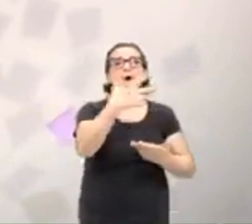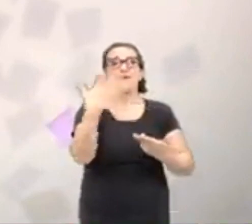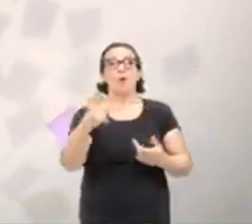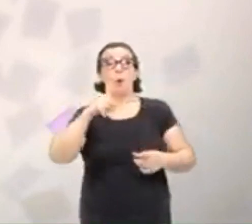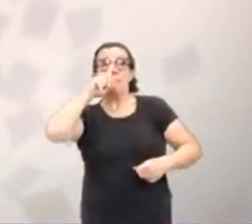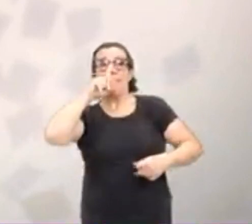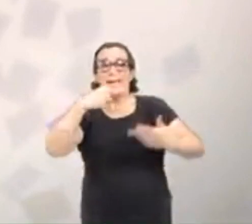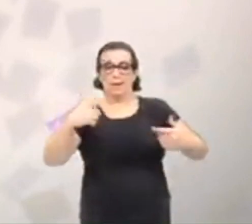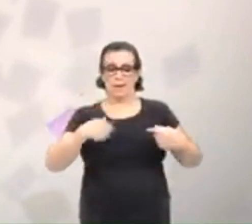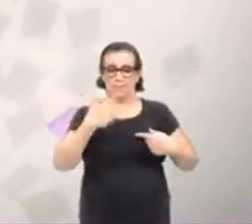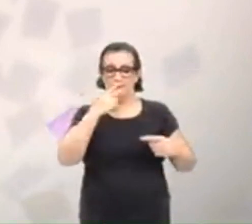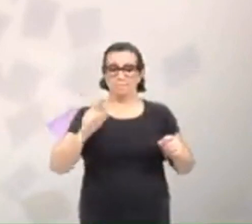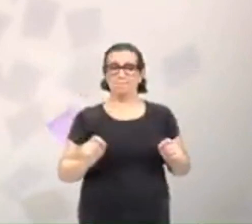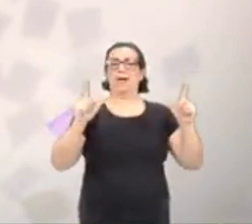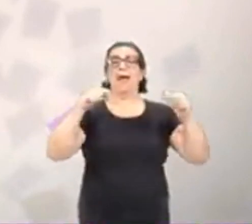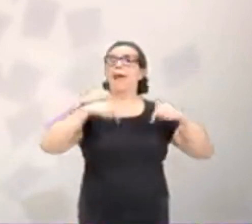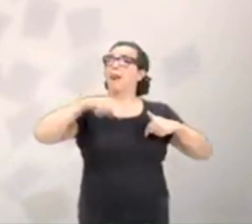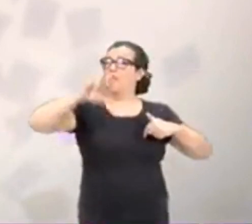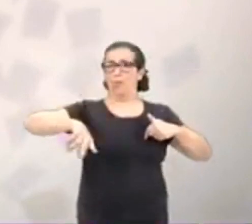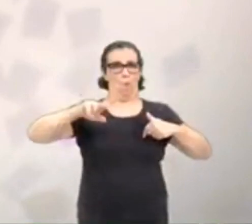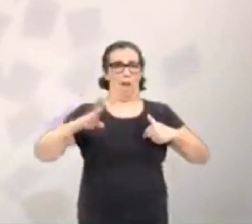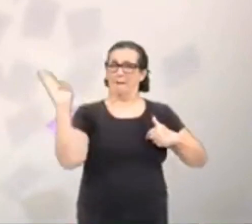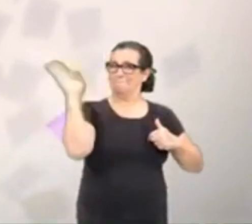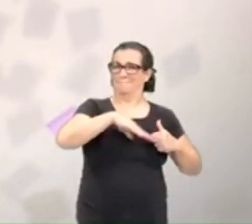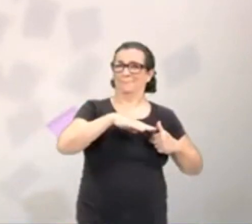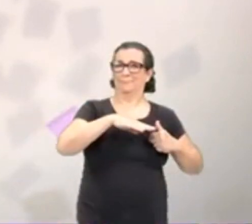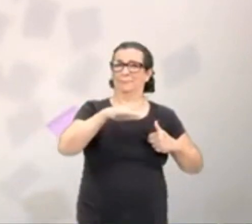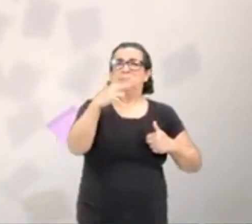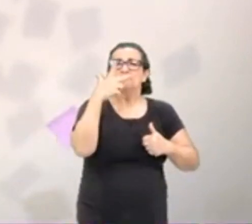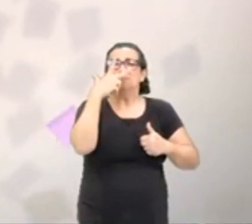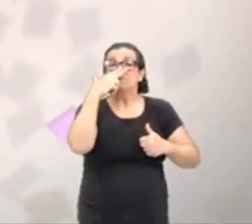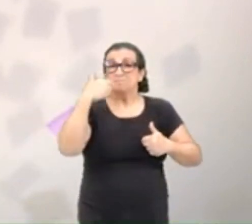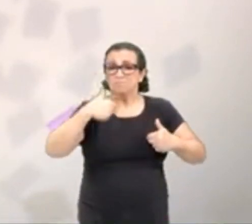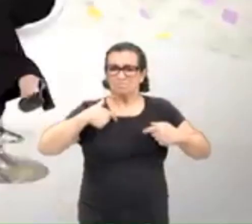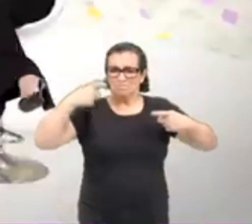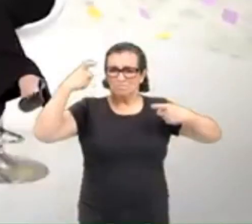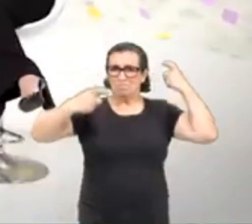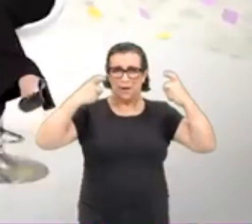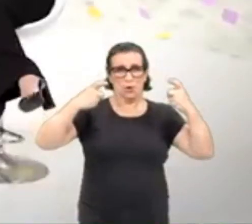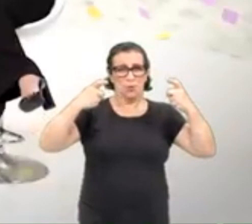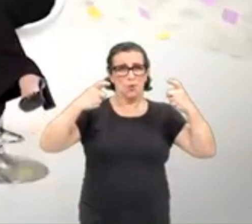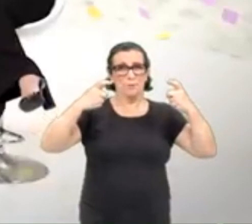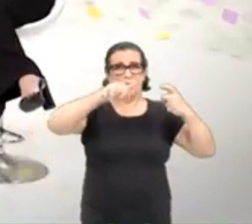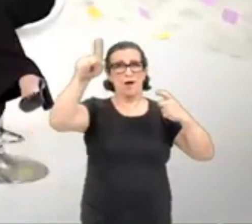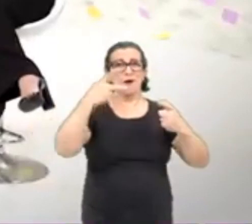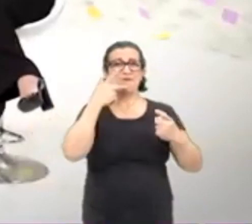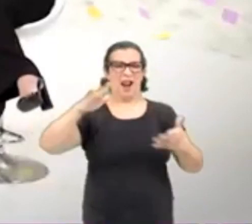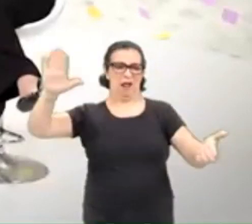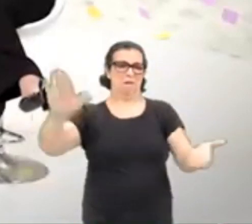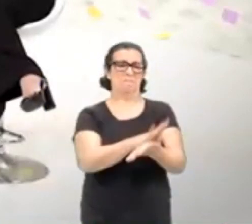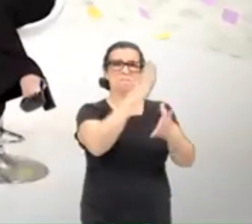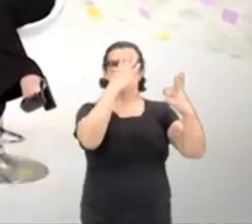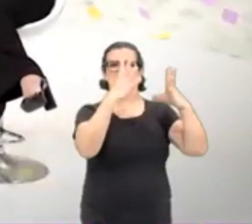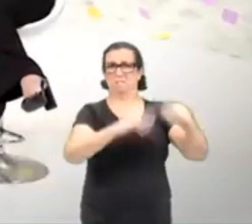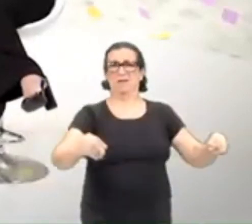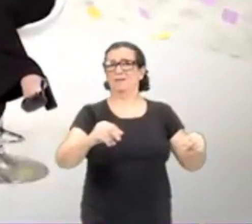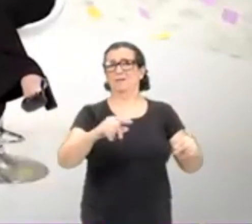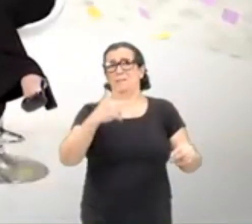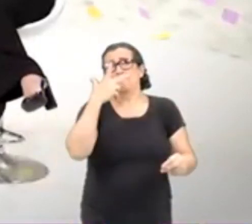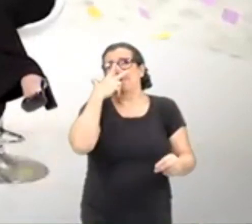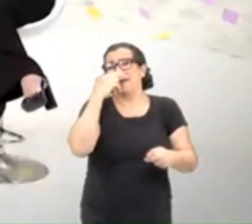de perigo então ela não é uma vilã por isso que me parece preocupa como eliminar a ansiedade parece até Impossível